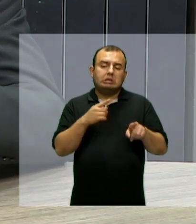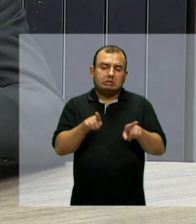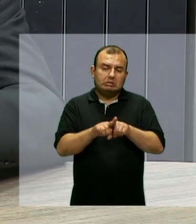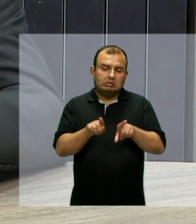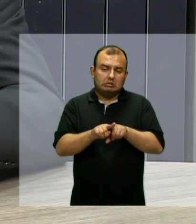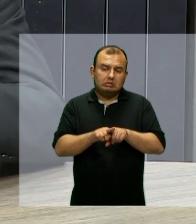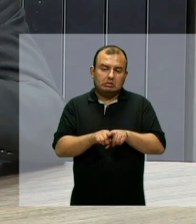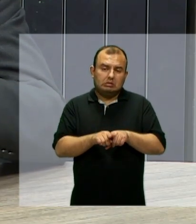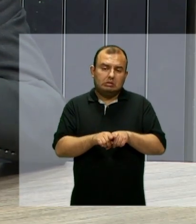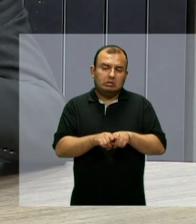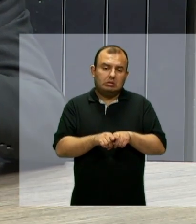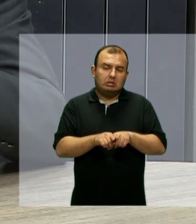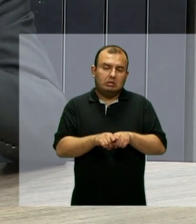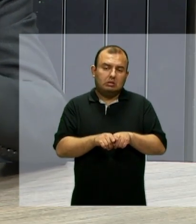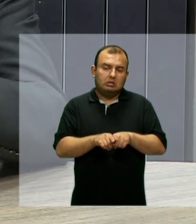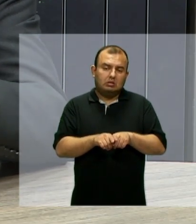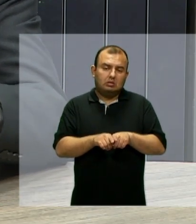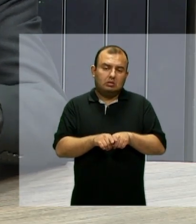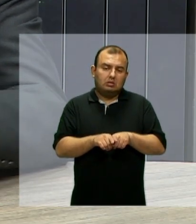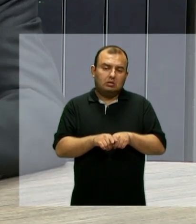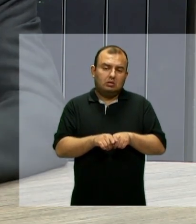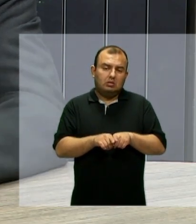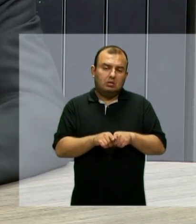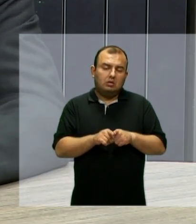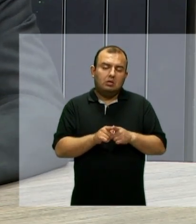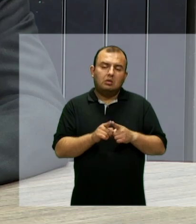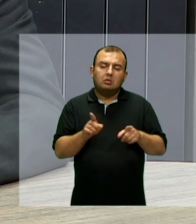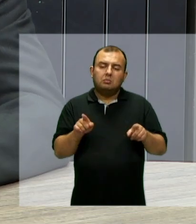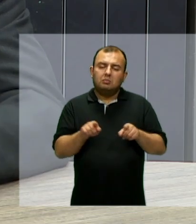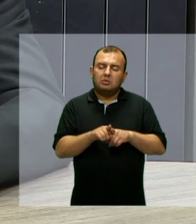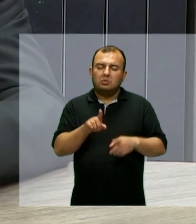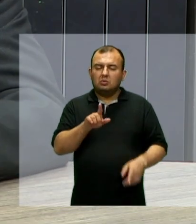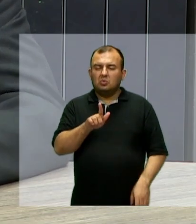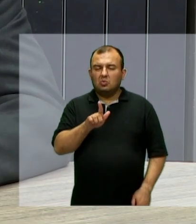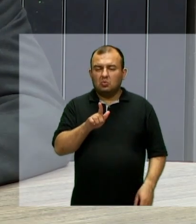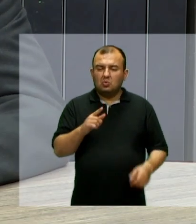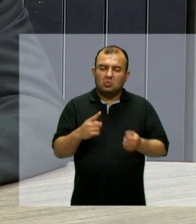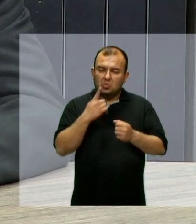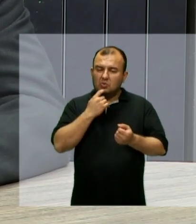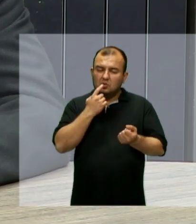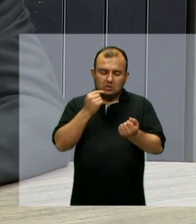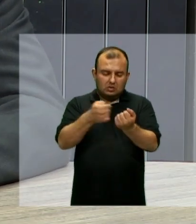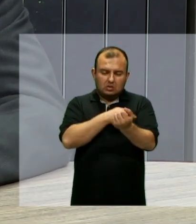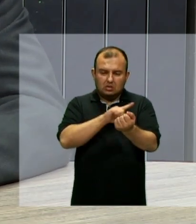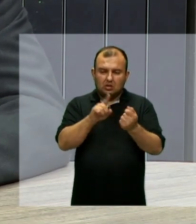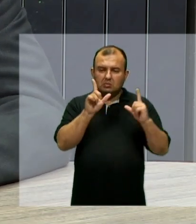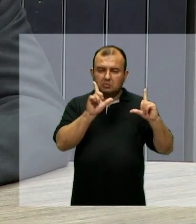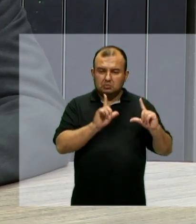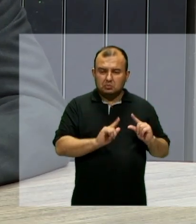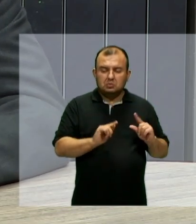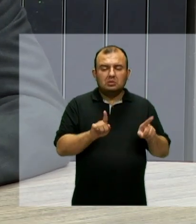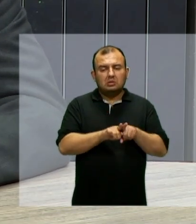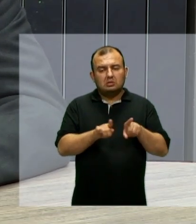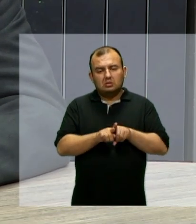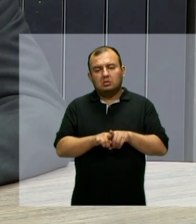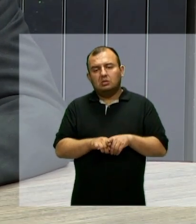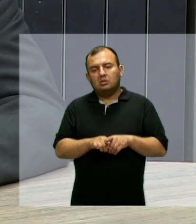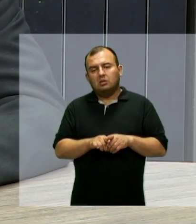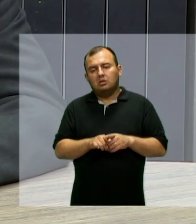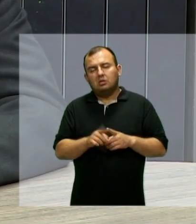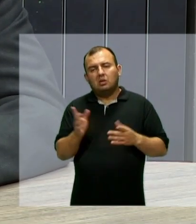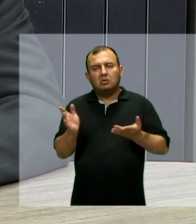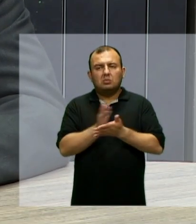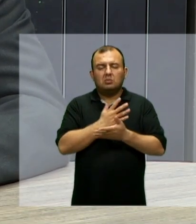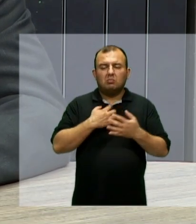tipo leucopenia, baixar os glóbulos, né, o sangue, né? Pacientes que têm